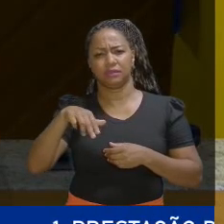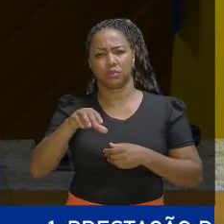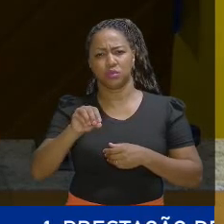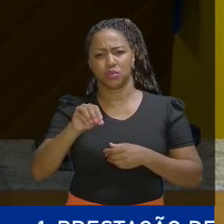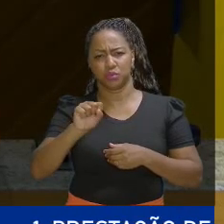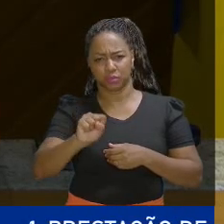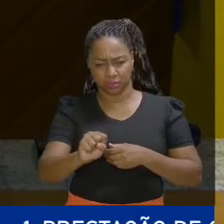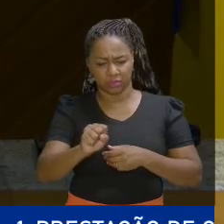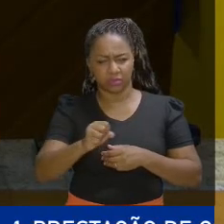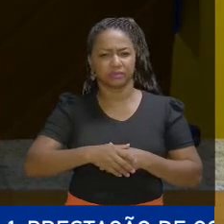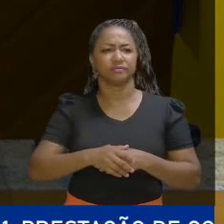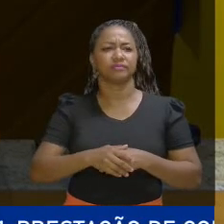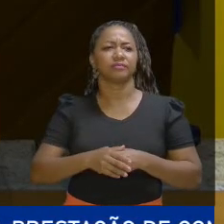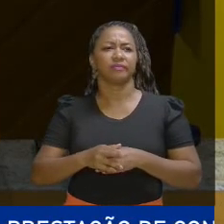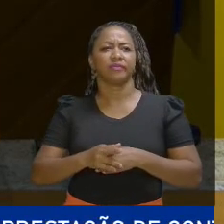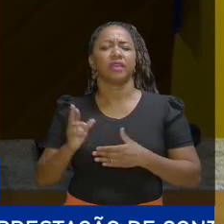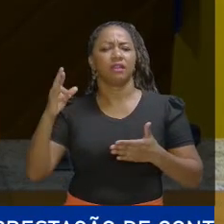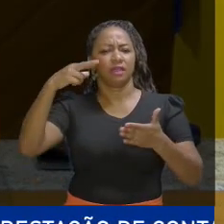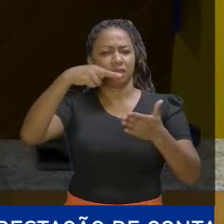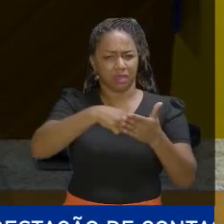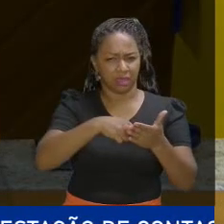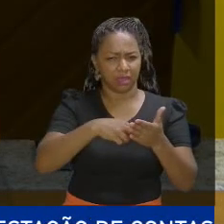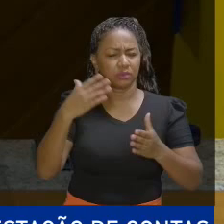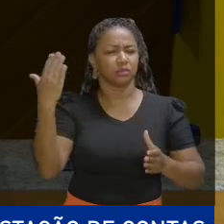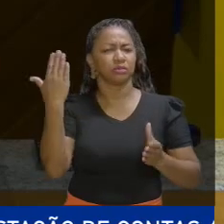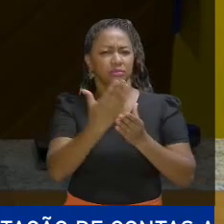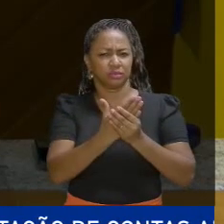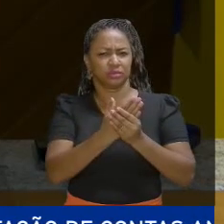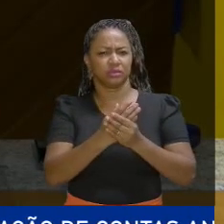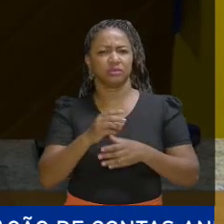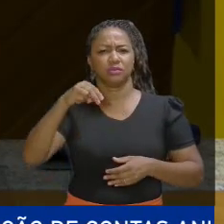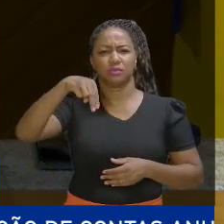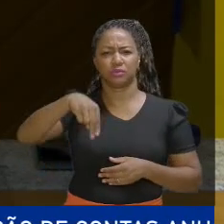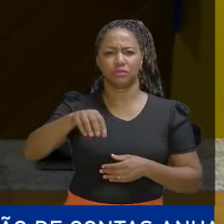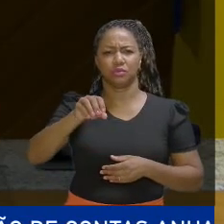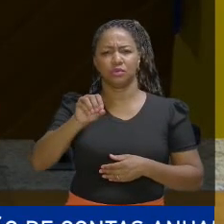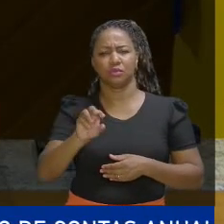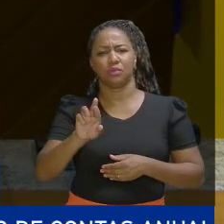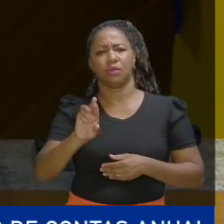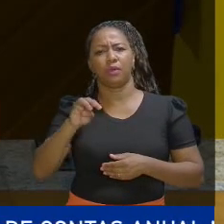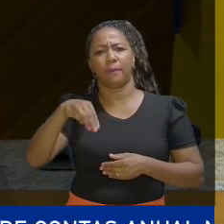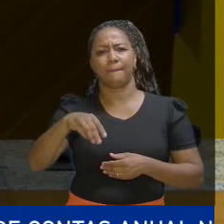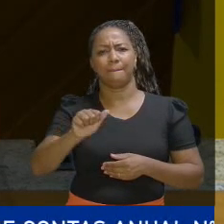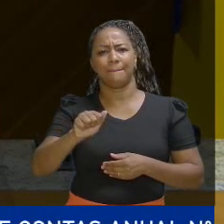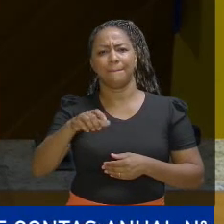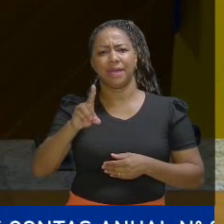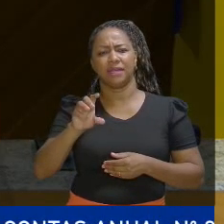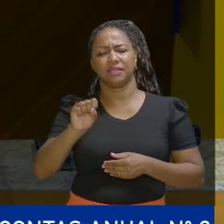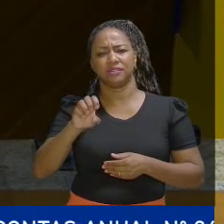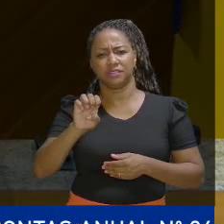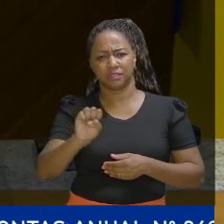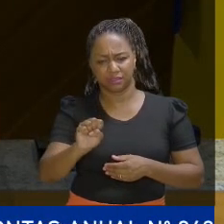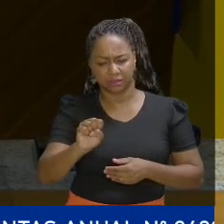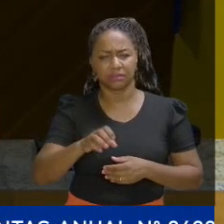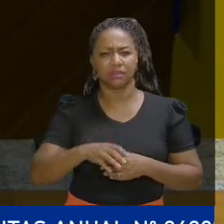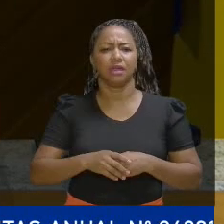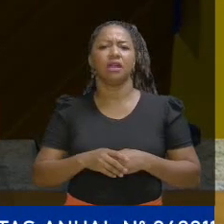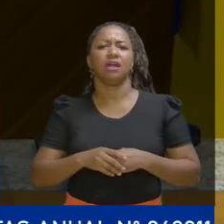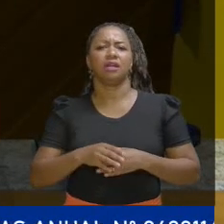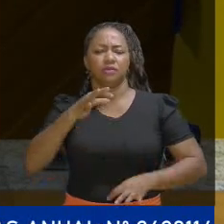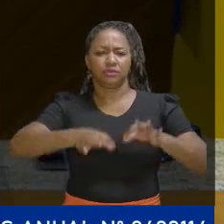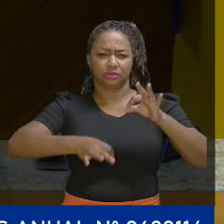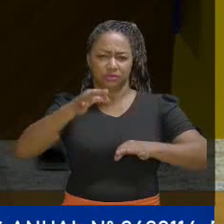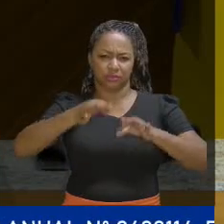O relator deste processo é o juiz Normando Souza e comporão a turma com ele os juízes Rivaldo Valente, Carmo Antônio,